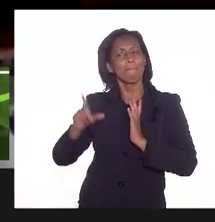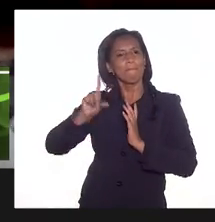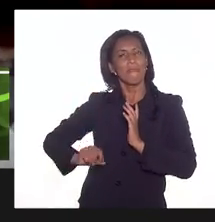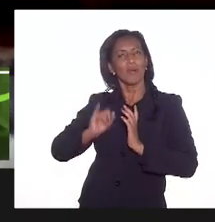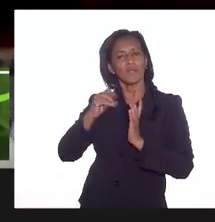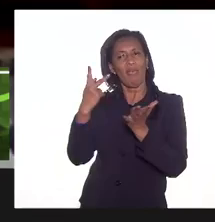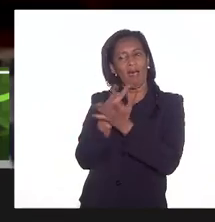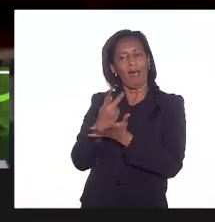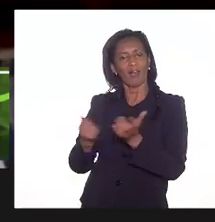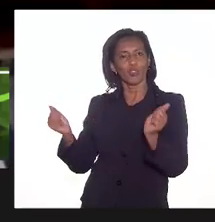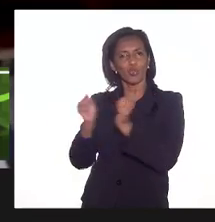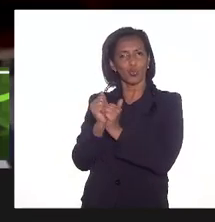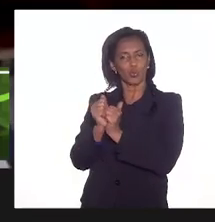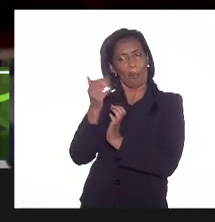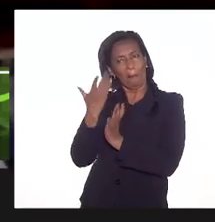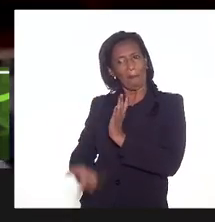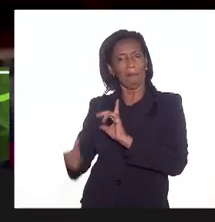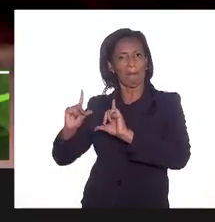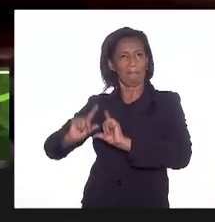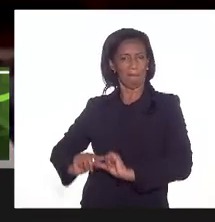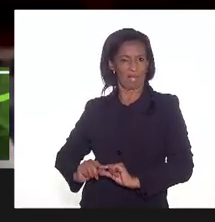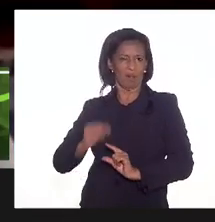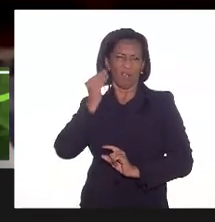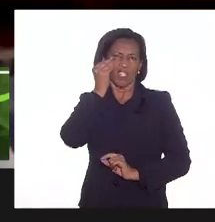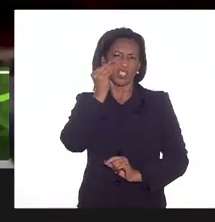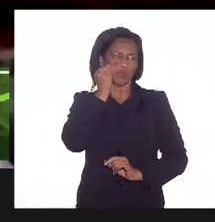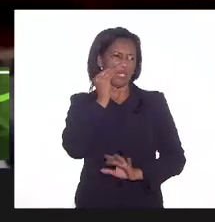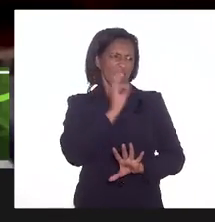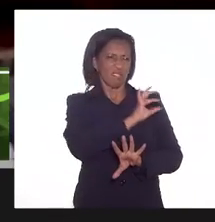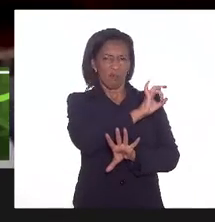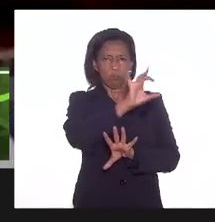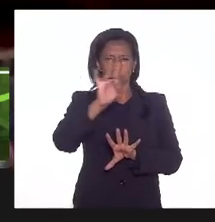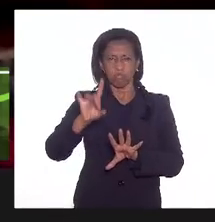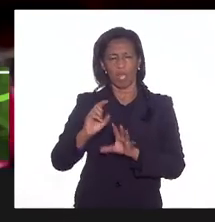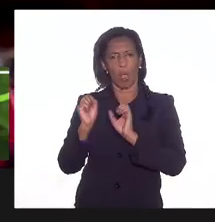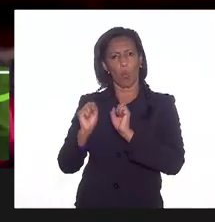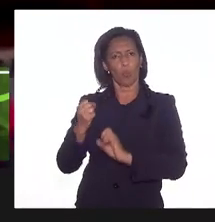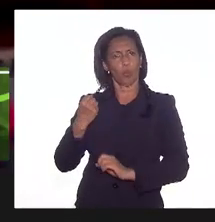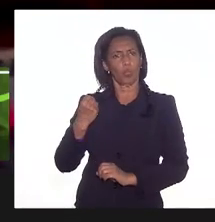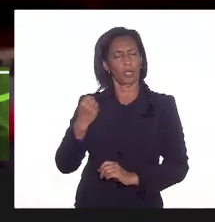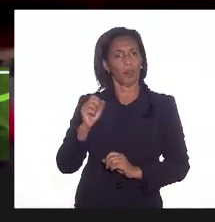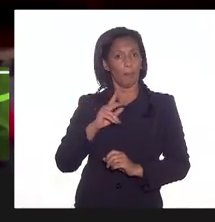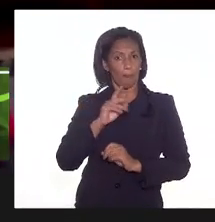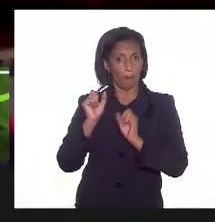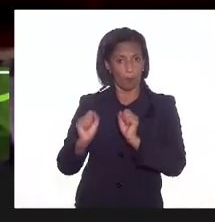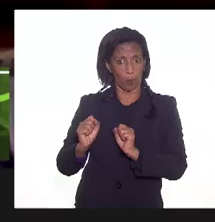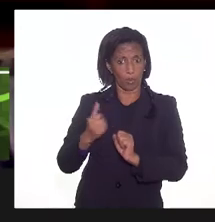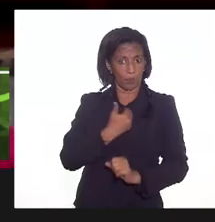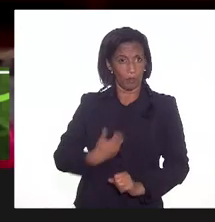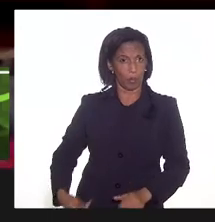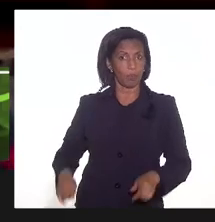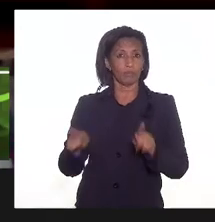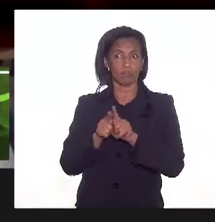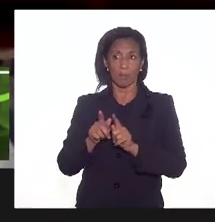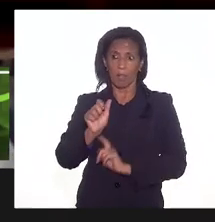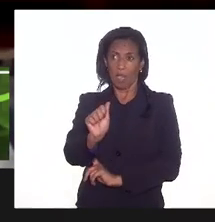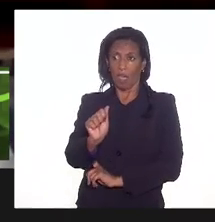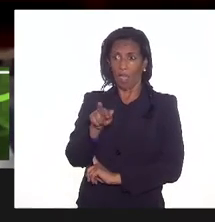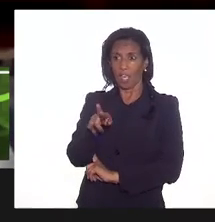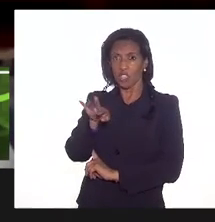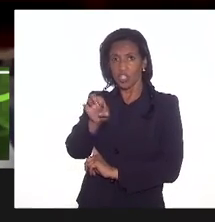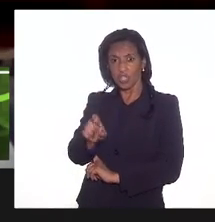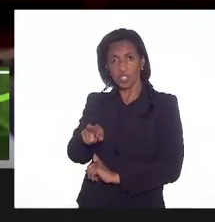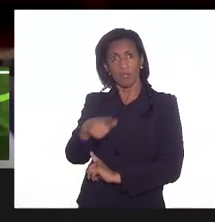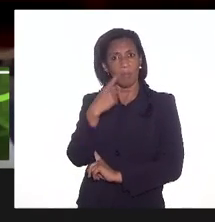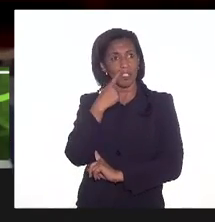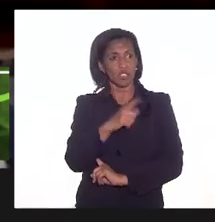falar da experiência que todos nós temos aqui tanto do poder público e também os agentes públicos estão precisando a gente viu também na lei